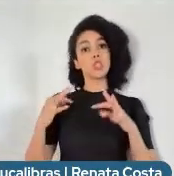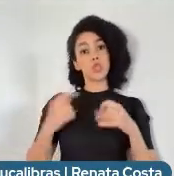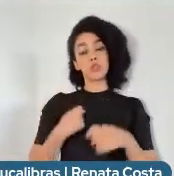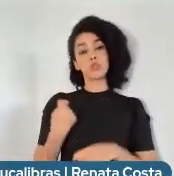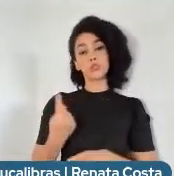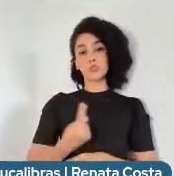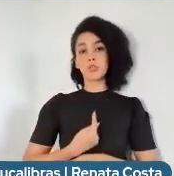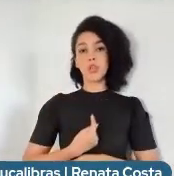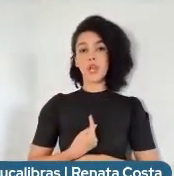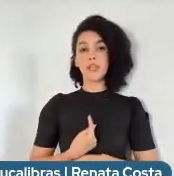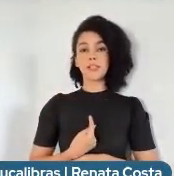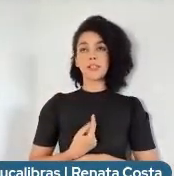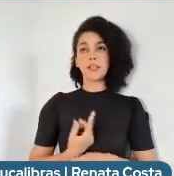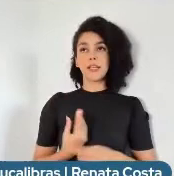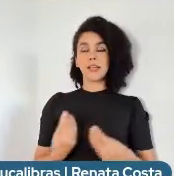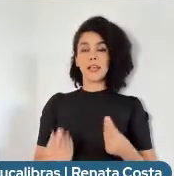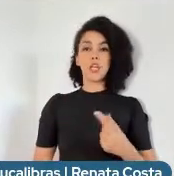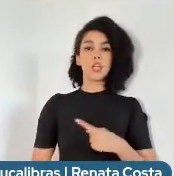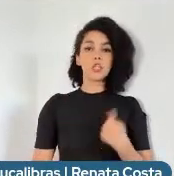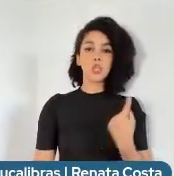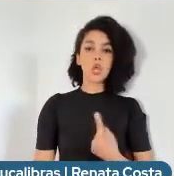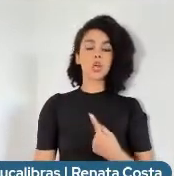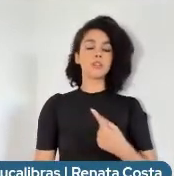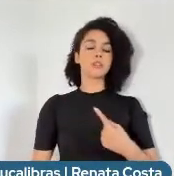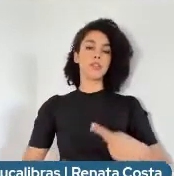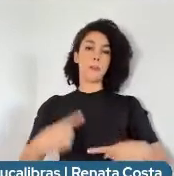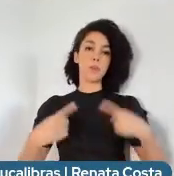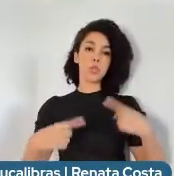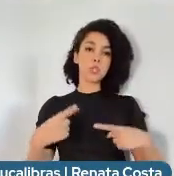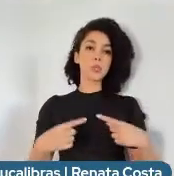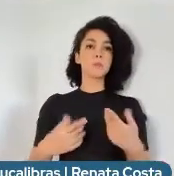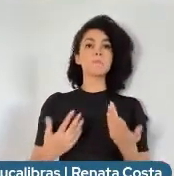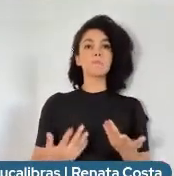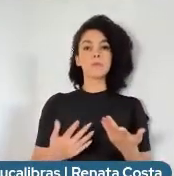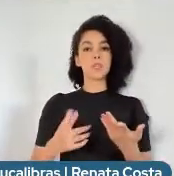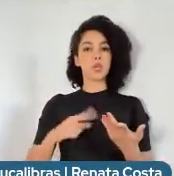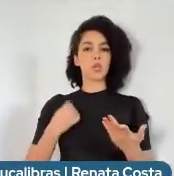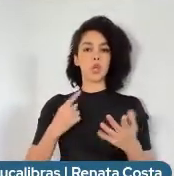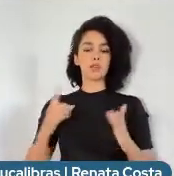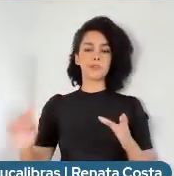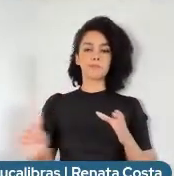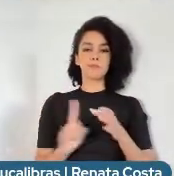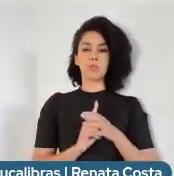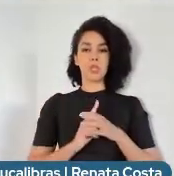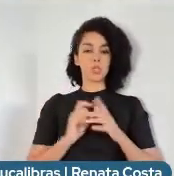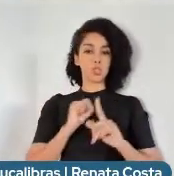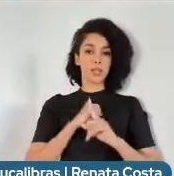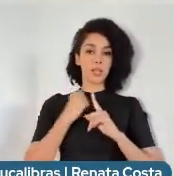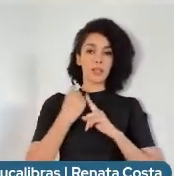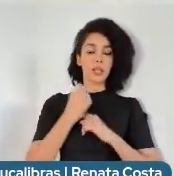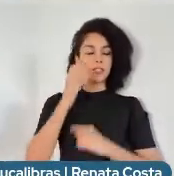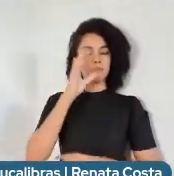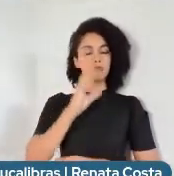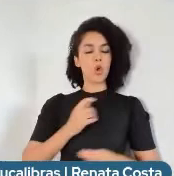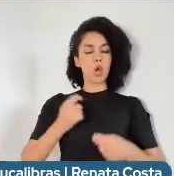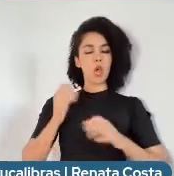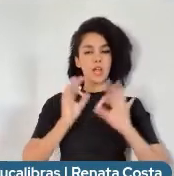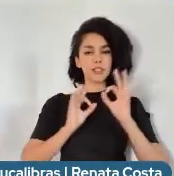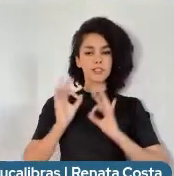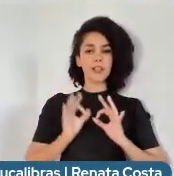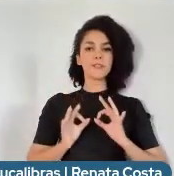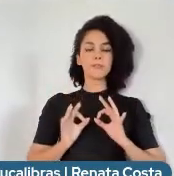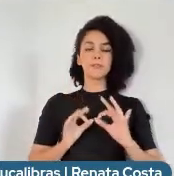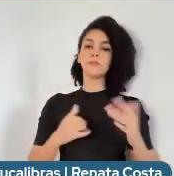enquanto agentes políticos, enquanto membros da sociedade civil organizada, enquanto cidadãos,